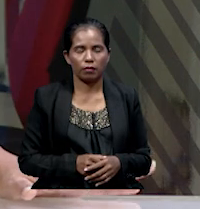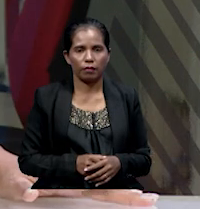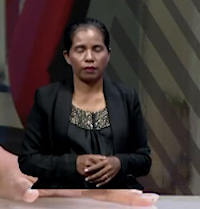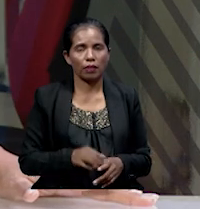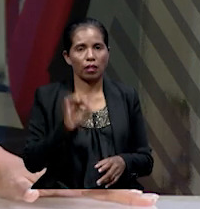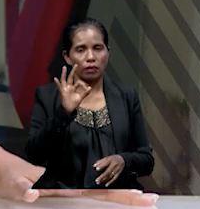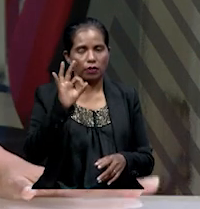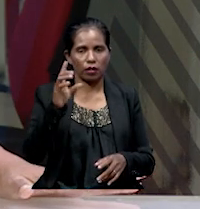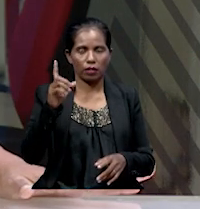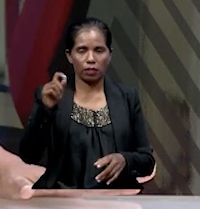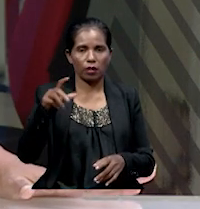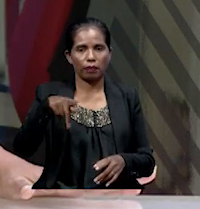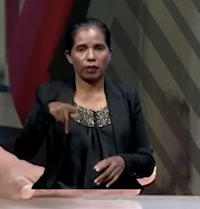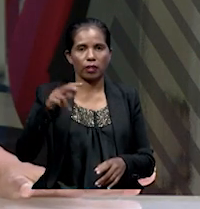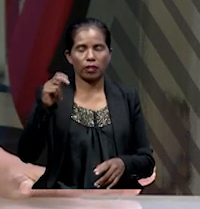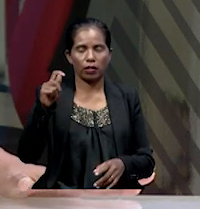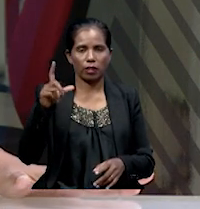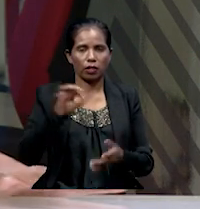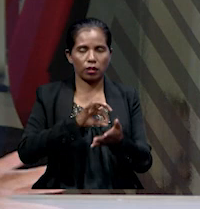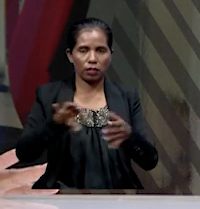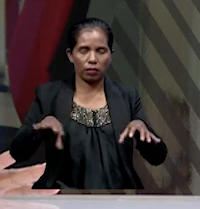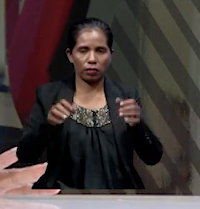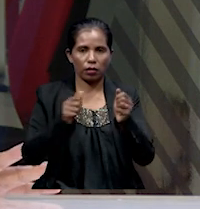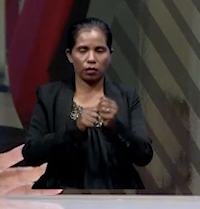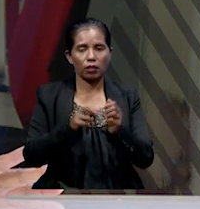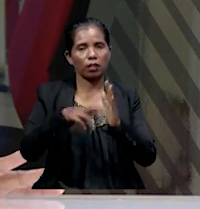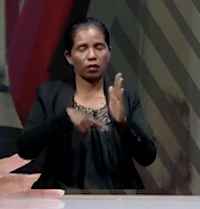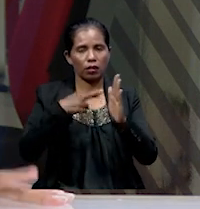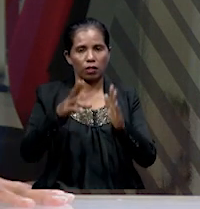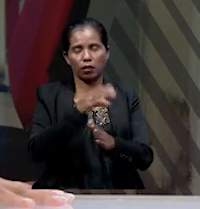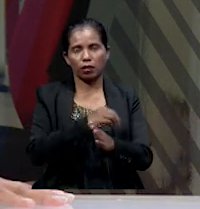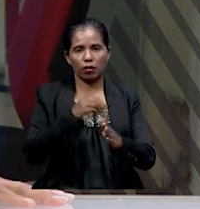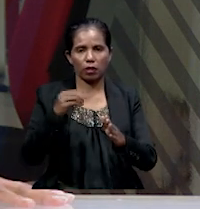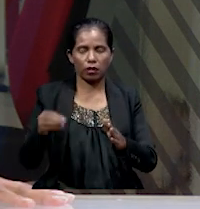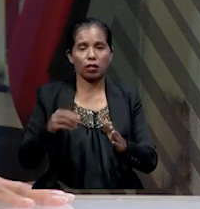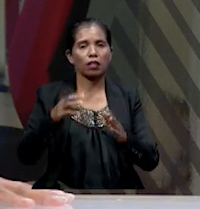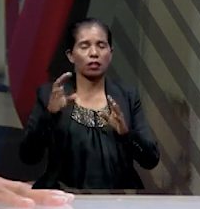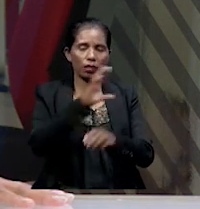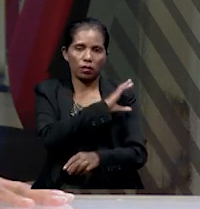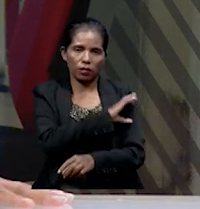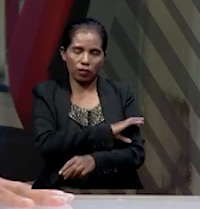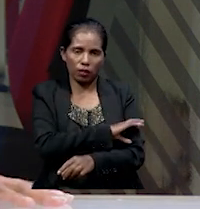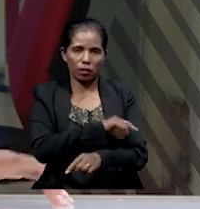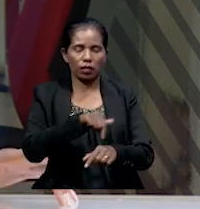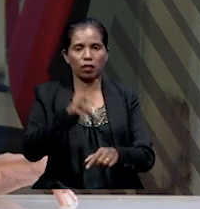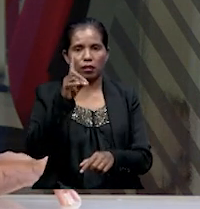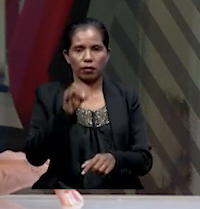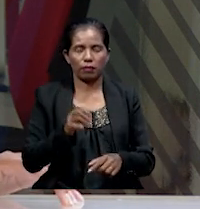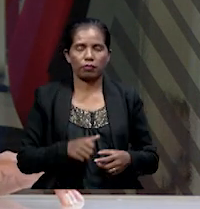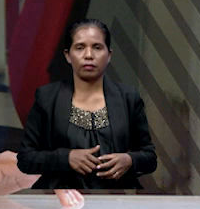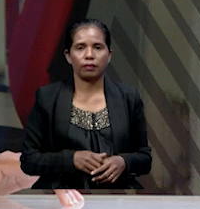FFDTL e Nopentele assinam um acordo diretiva com a Barregra Empenhamento Tranquilidade e Segurança Interna.